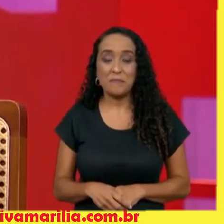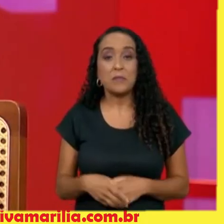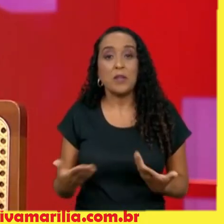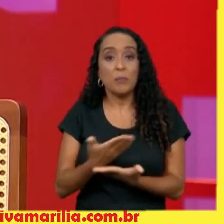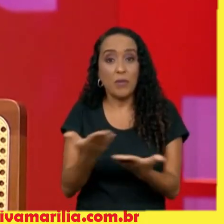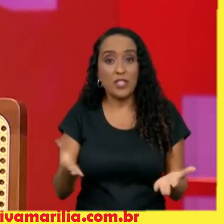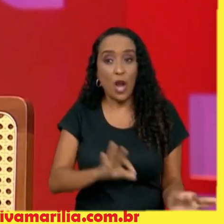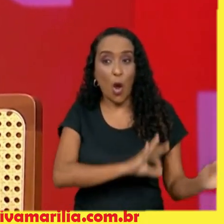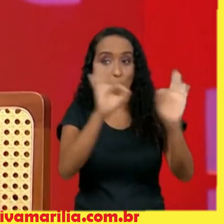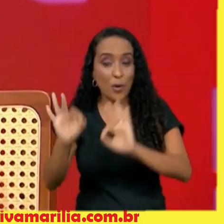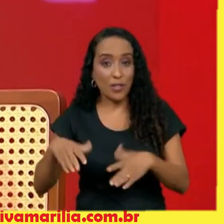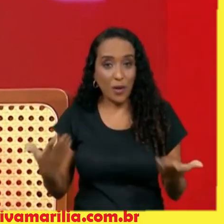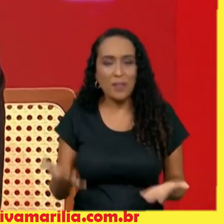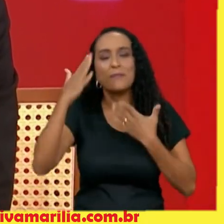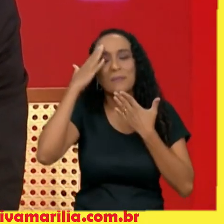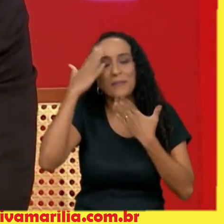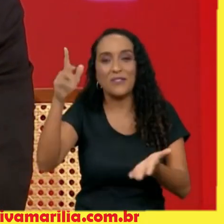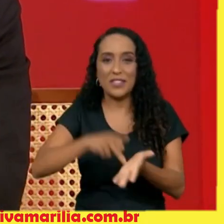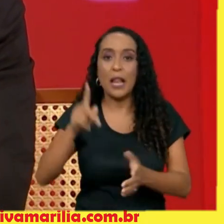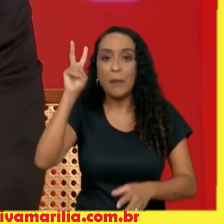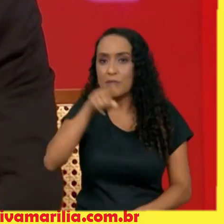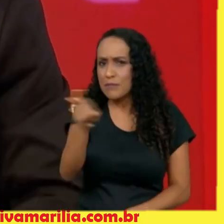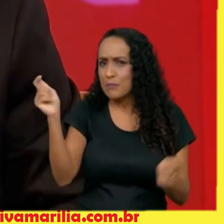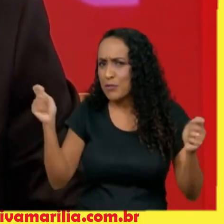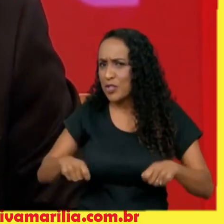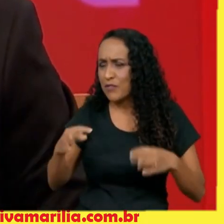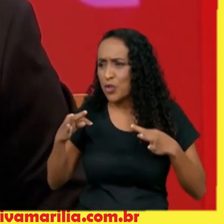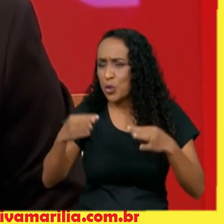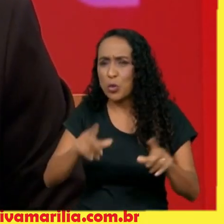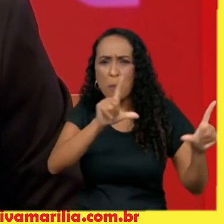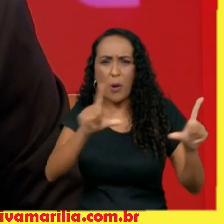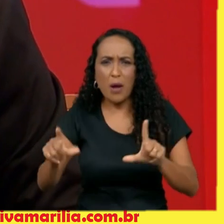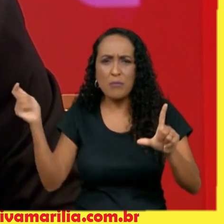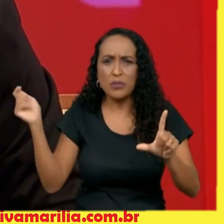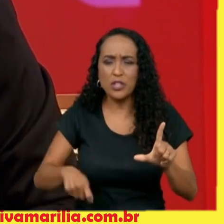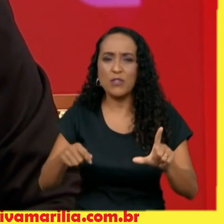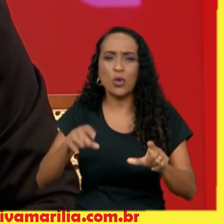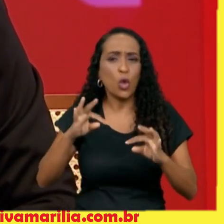para você que nos acompanhou até aqui, meu muito obrigado. Lembrando que você pode ver todos os programas